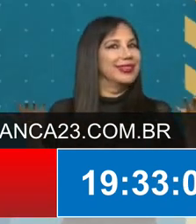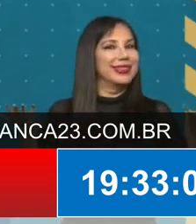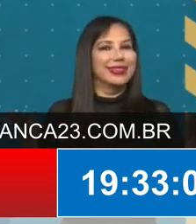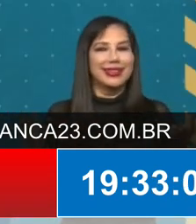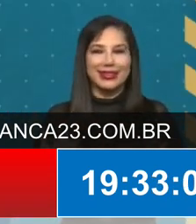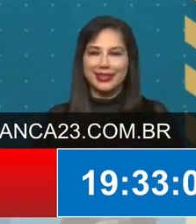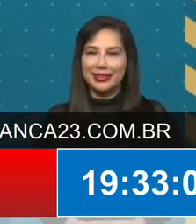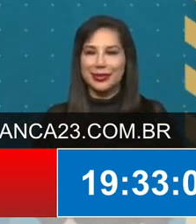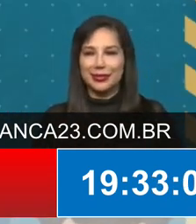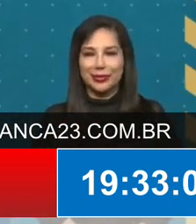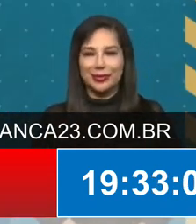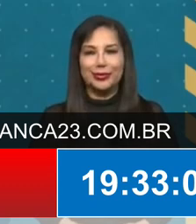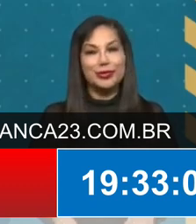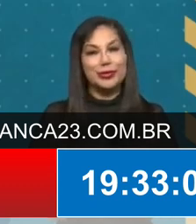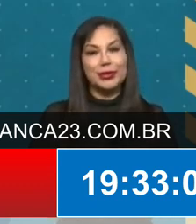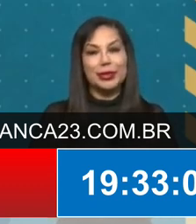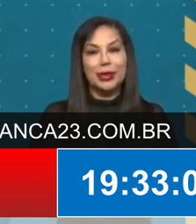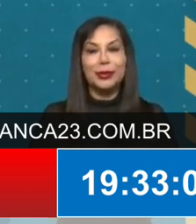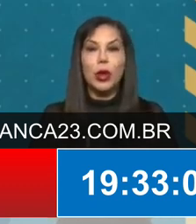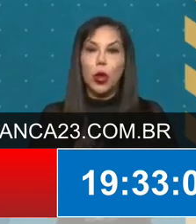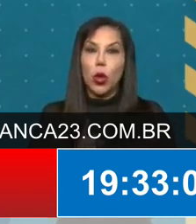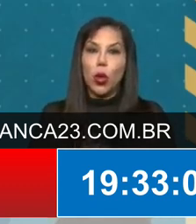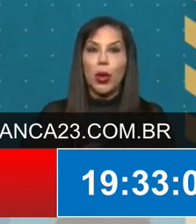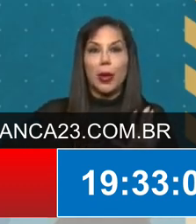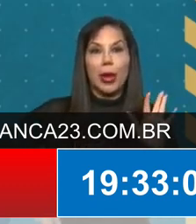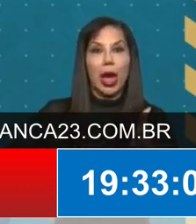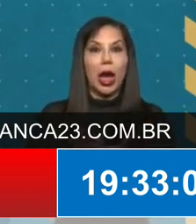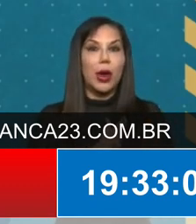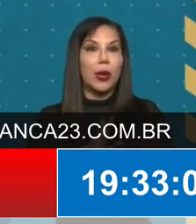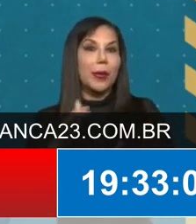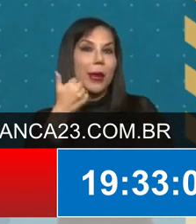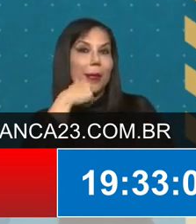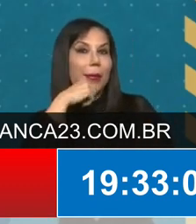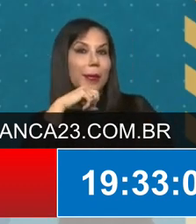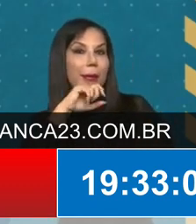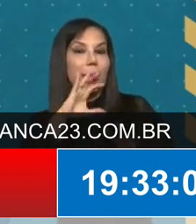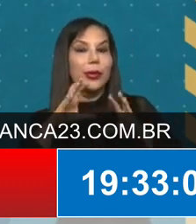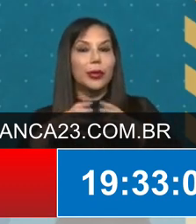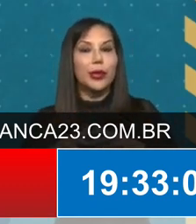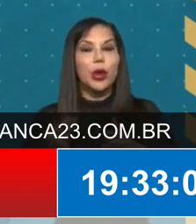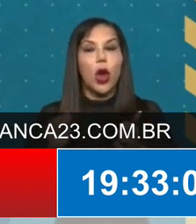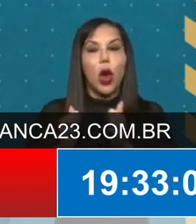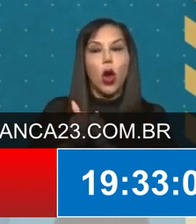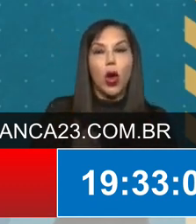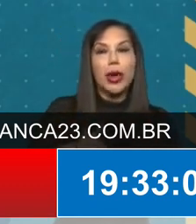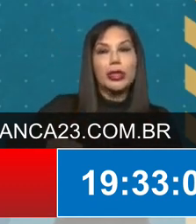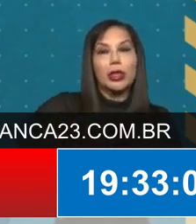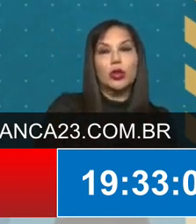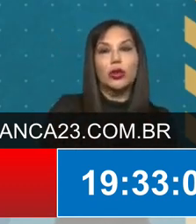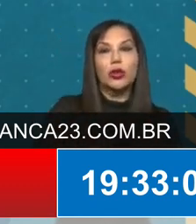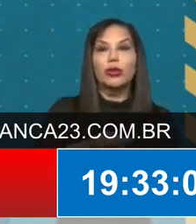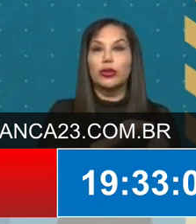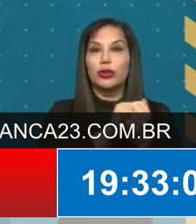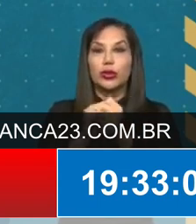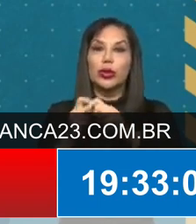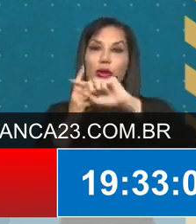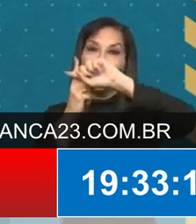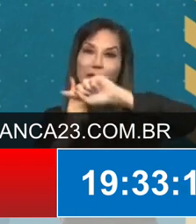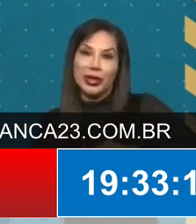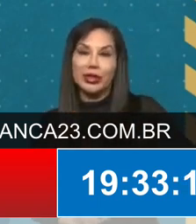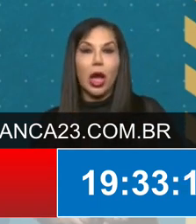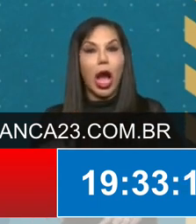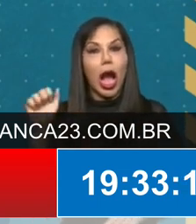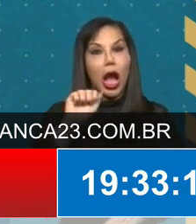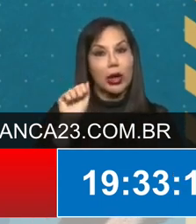estimula além dos encontros na praia algumas mães do grupo participam de corridas de rua e vão juntas para as competições em